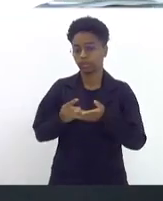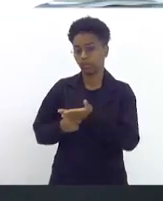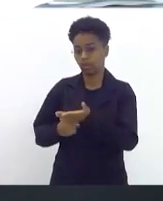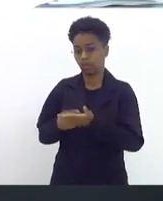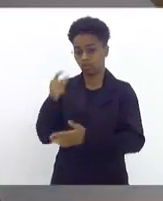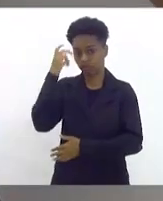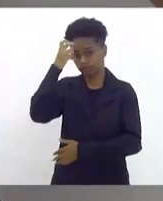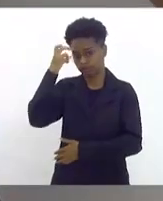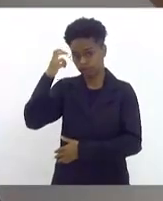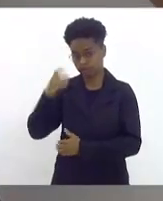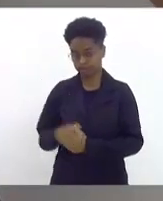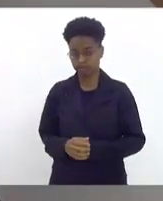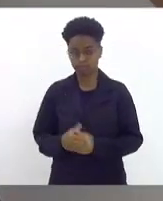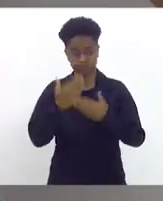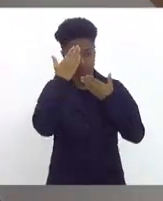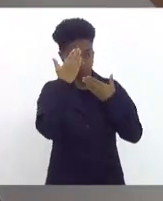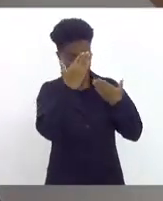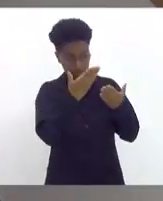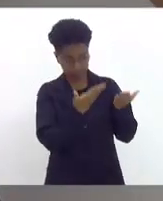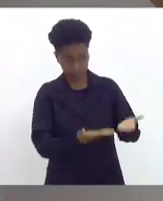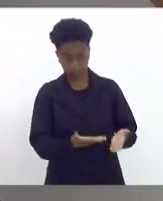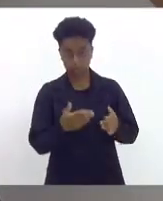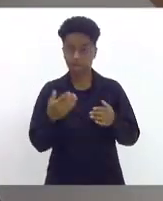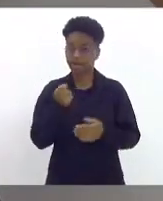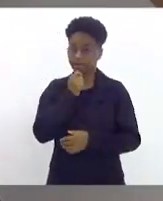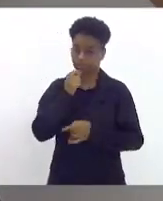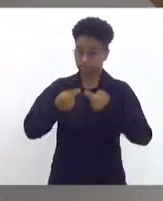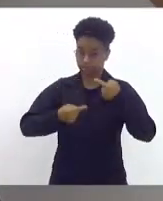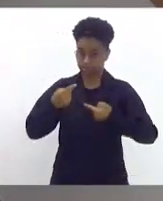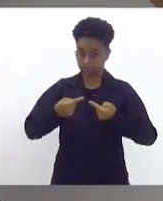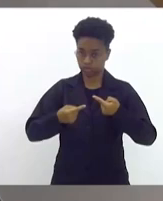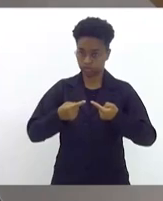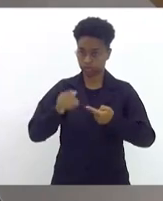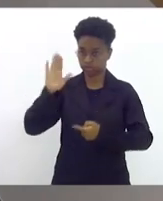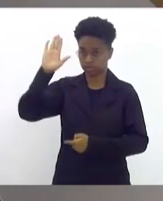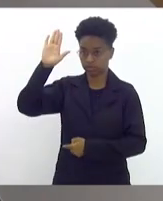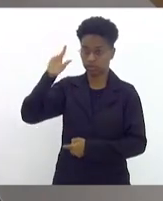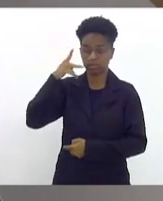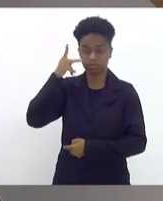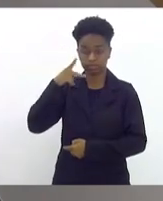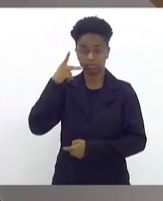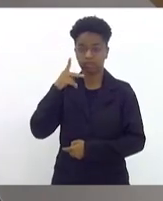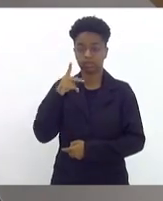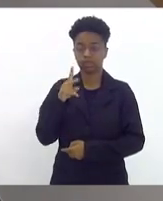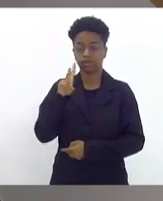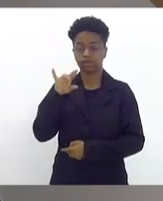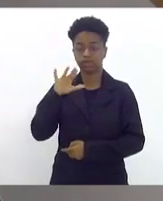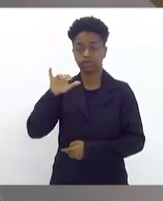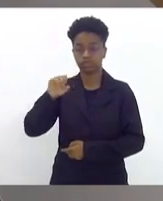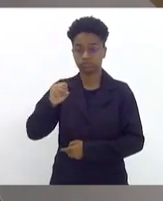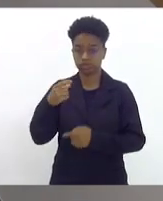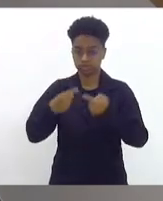autora agradeça Vossa Excelência em discussão discutir deputado